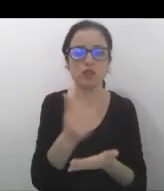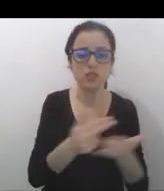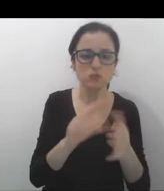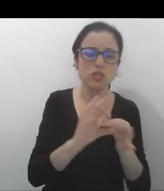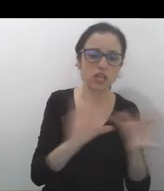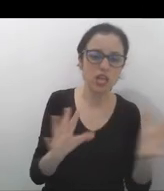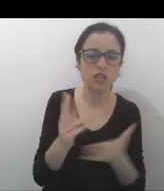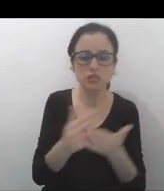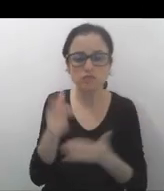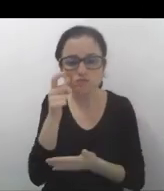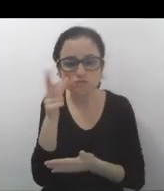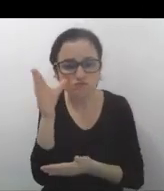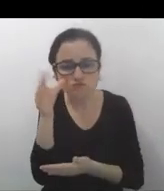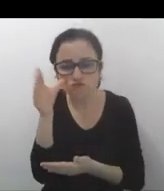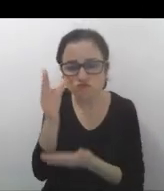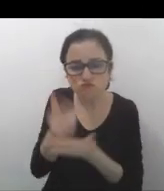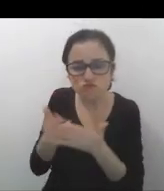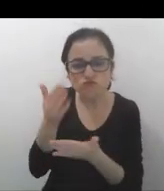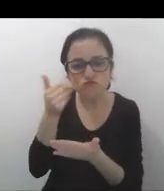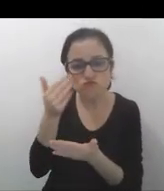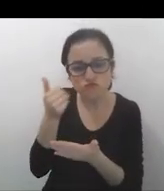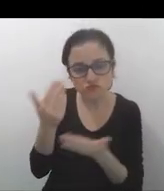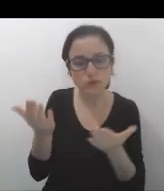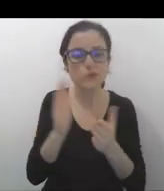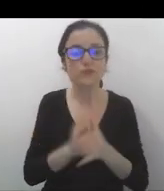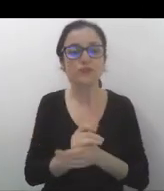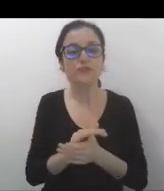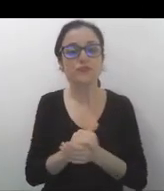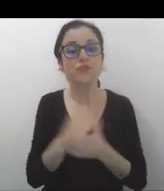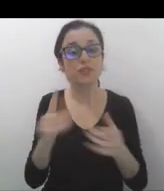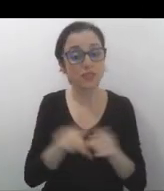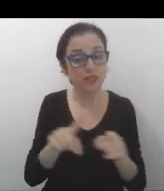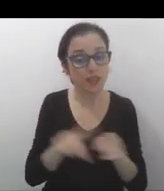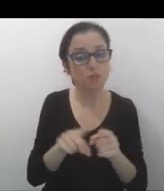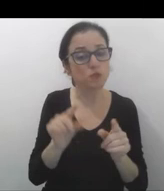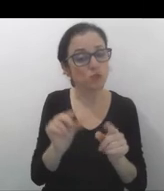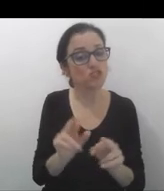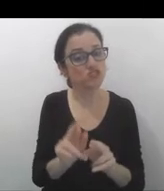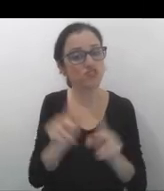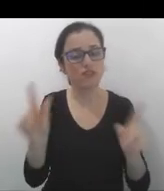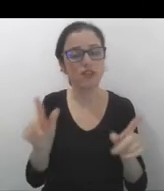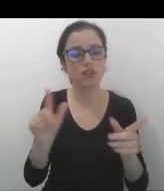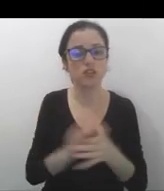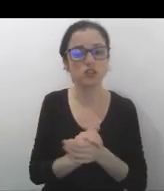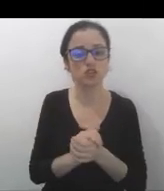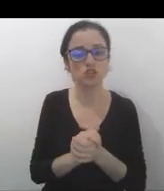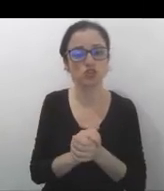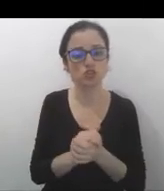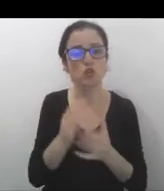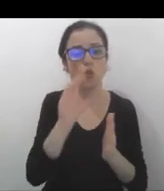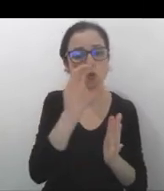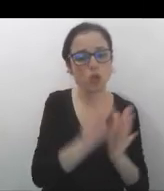de desenho livre, de desenho de observação. Então, isso também